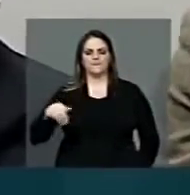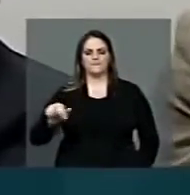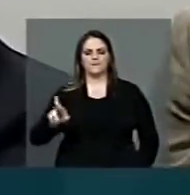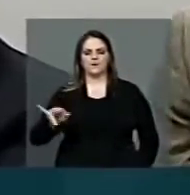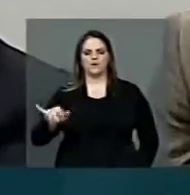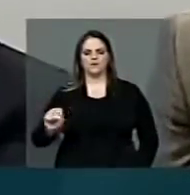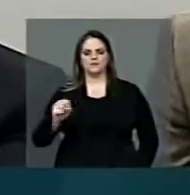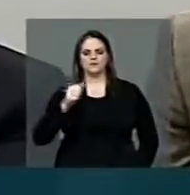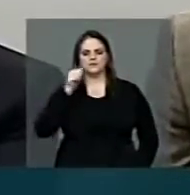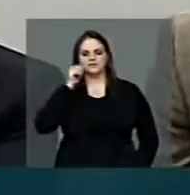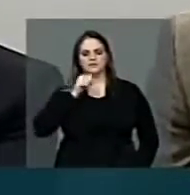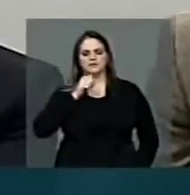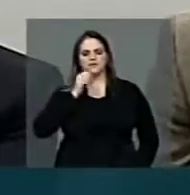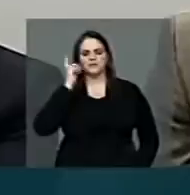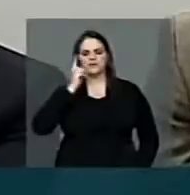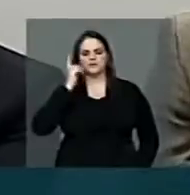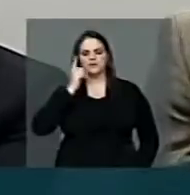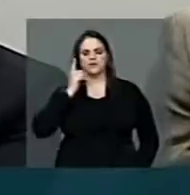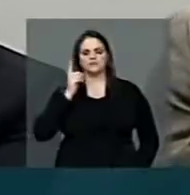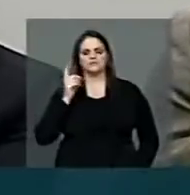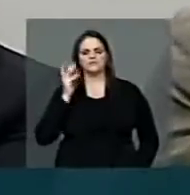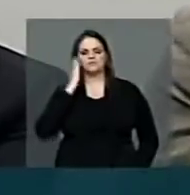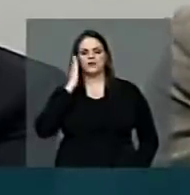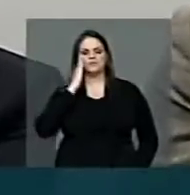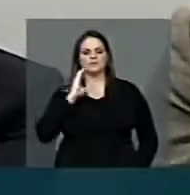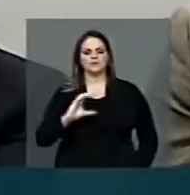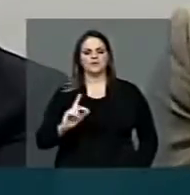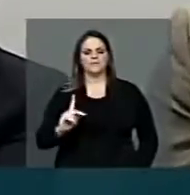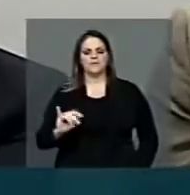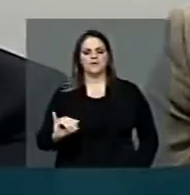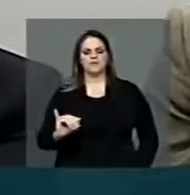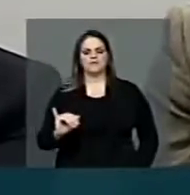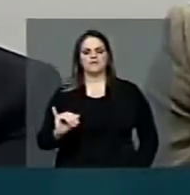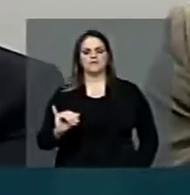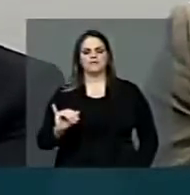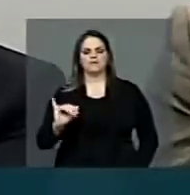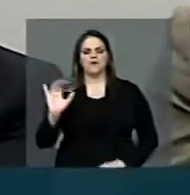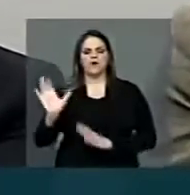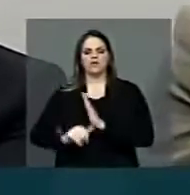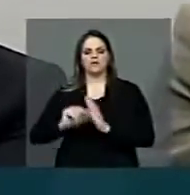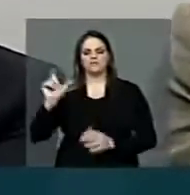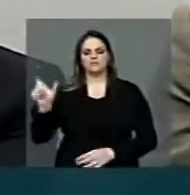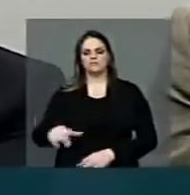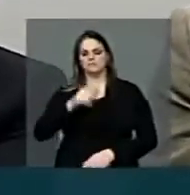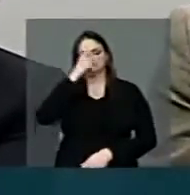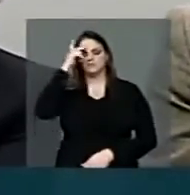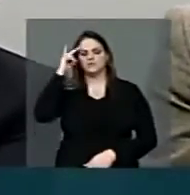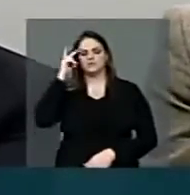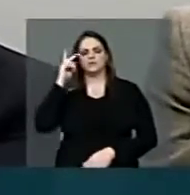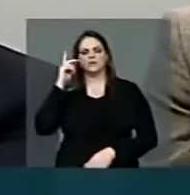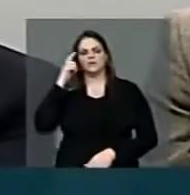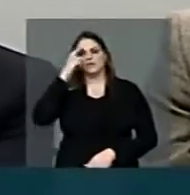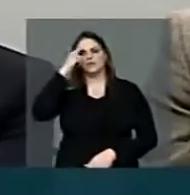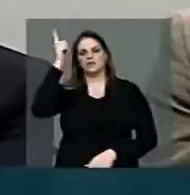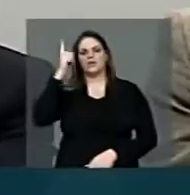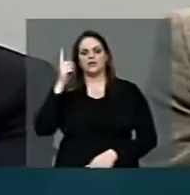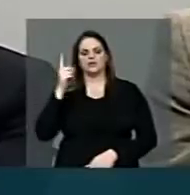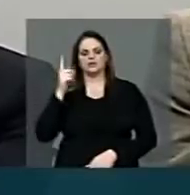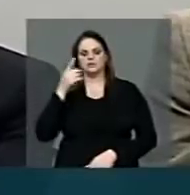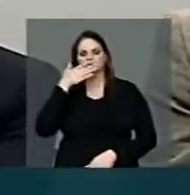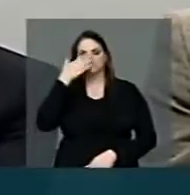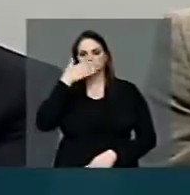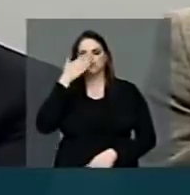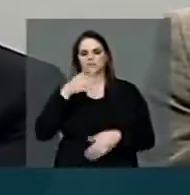no âmbito dessa CPI do tráfico de pessoas, foi quem teve a iniciativa de convidar as profissionais do sexo, que fazem parte do movimento